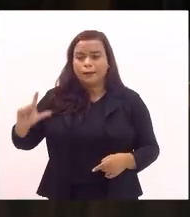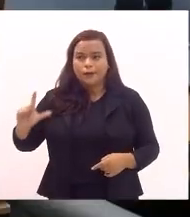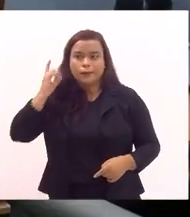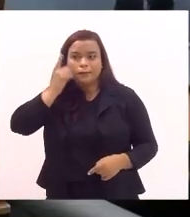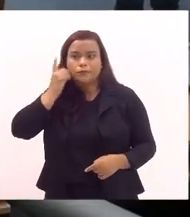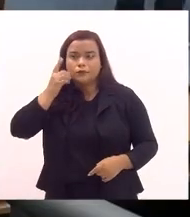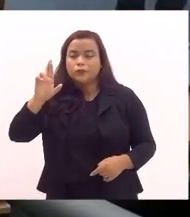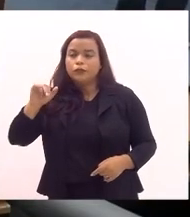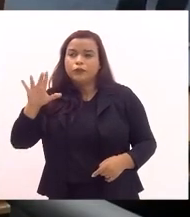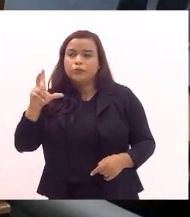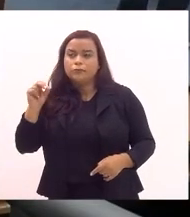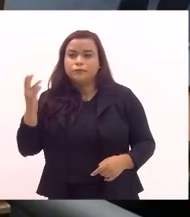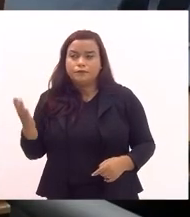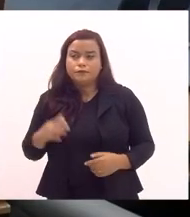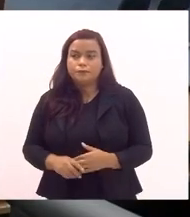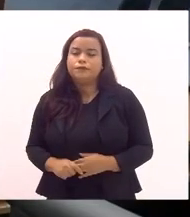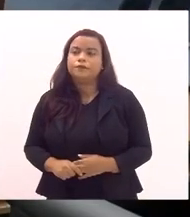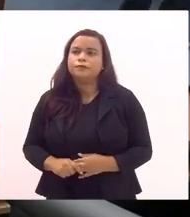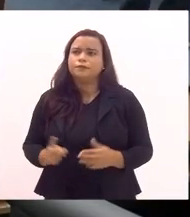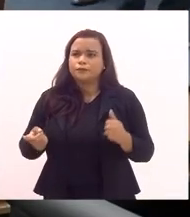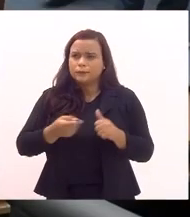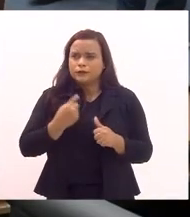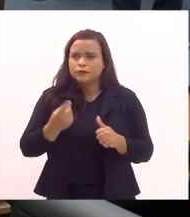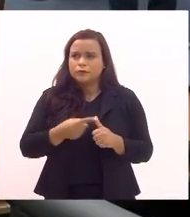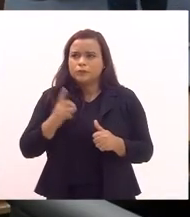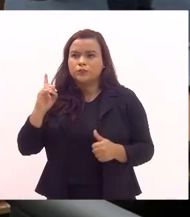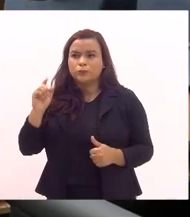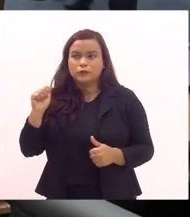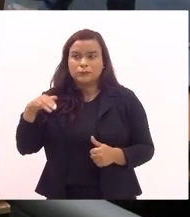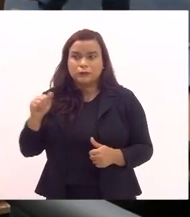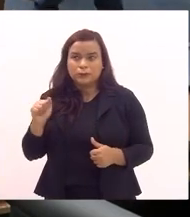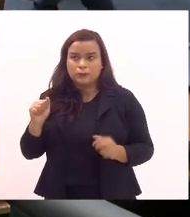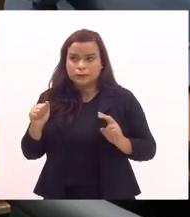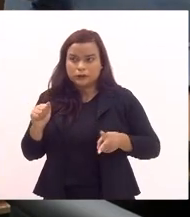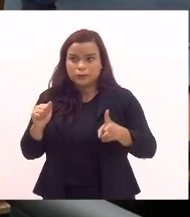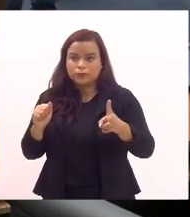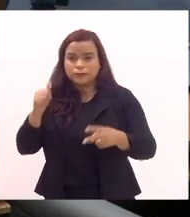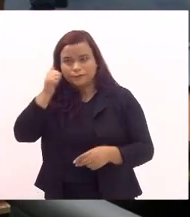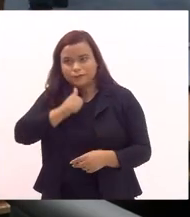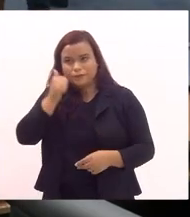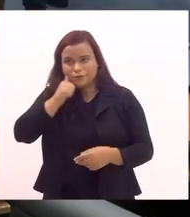Serginho o primeiro sempre ajudou mas seu presidente